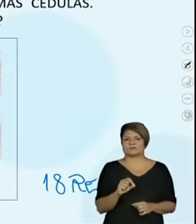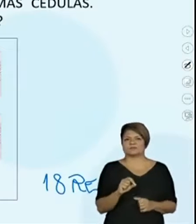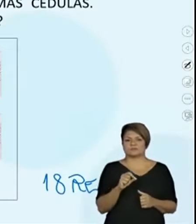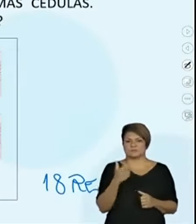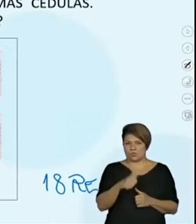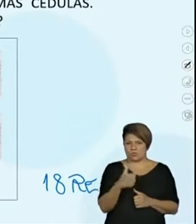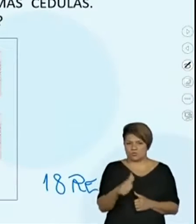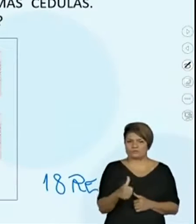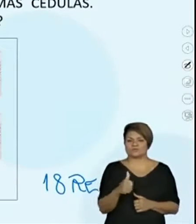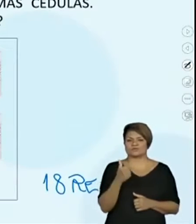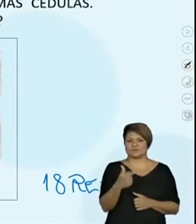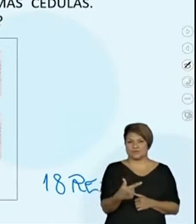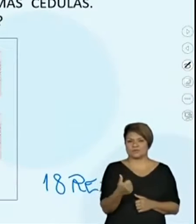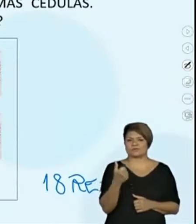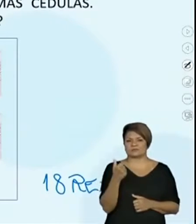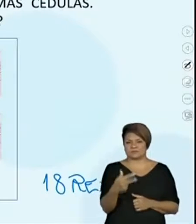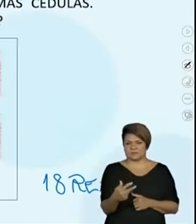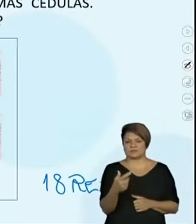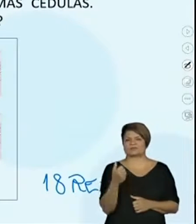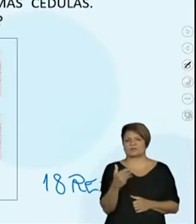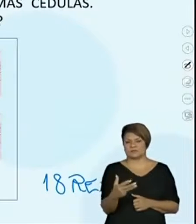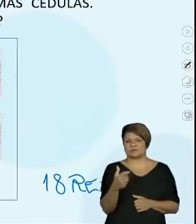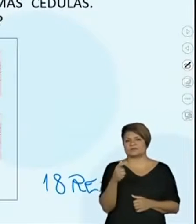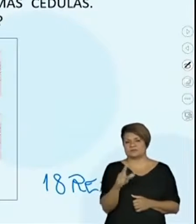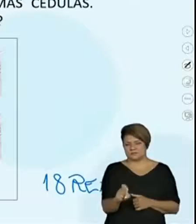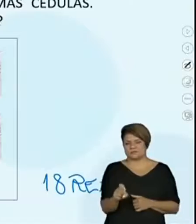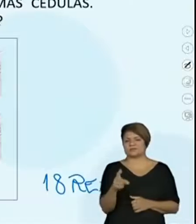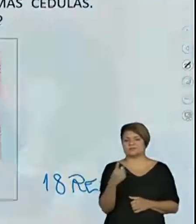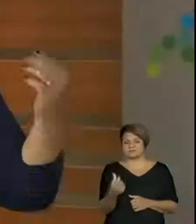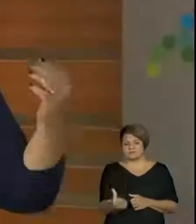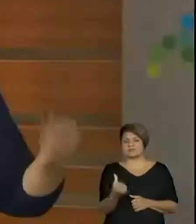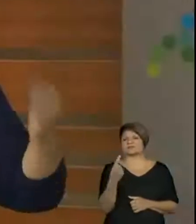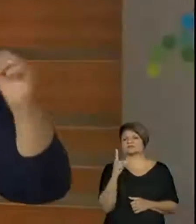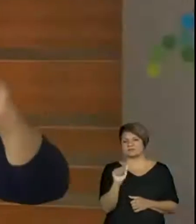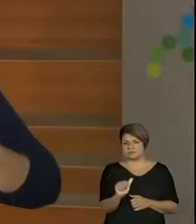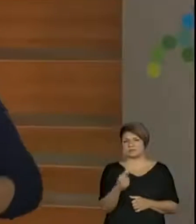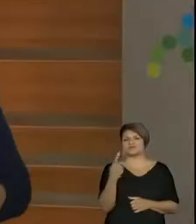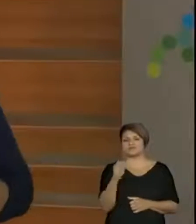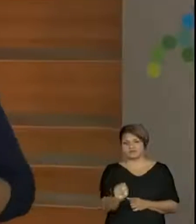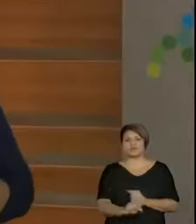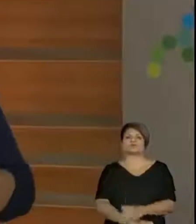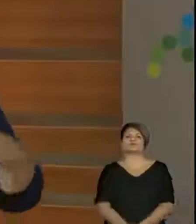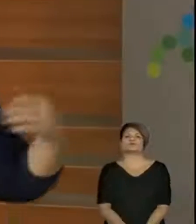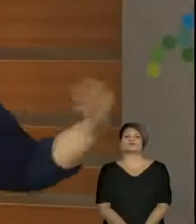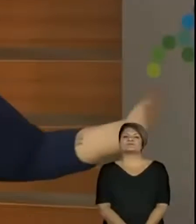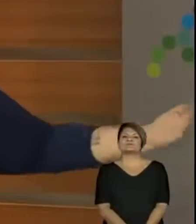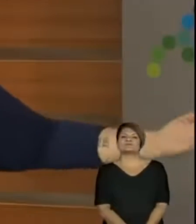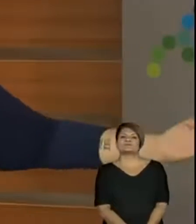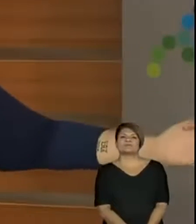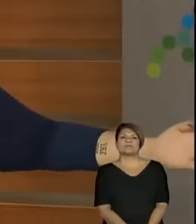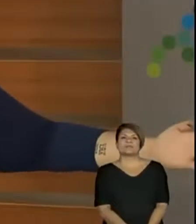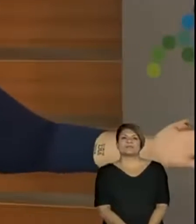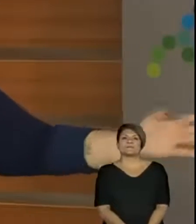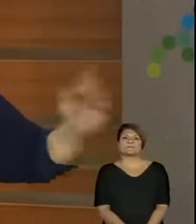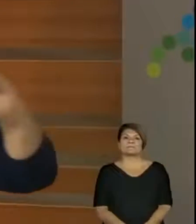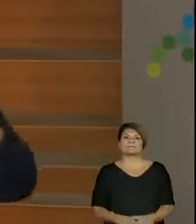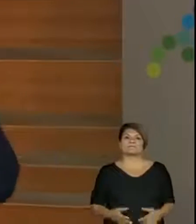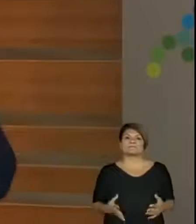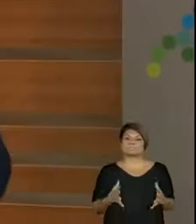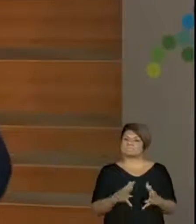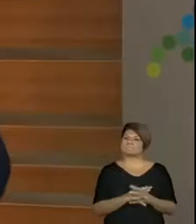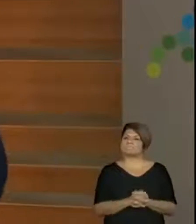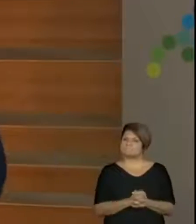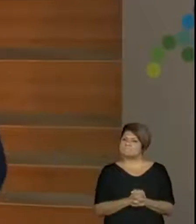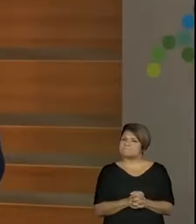10. 11, 12, 13, 14, 15, 16, 17, 18. 18. E soma com 8. E olha só,